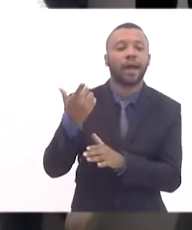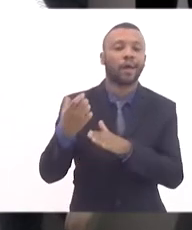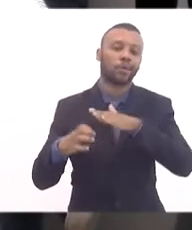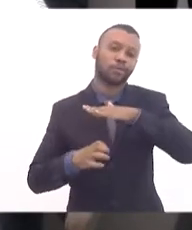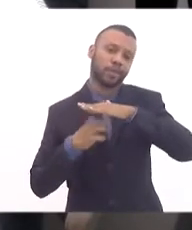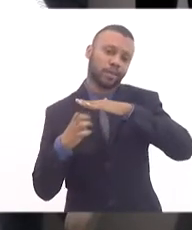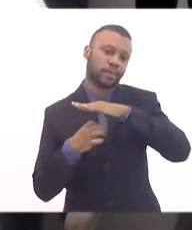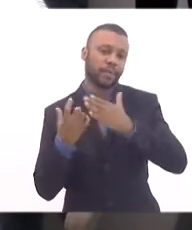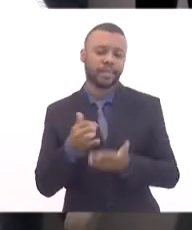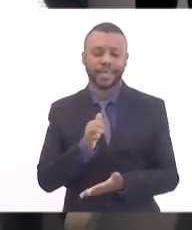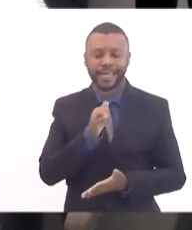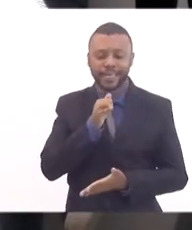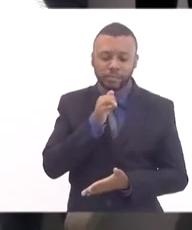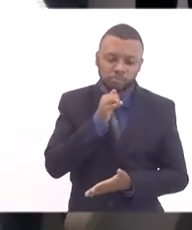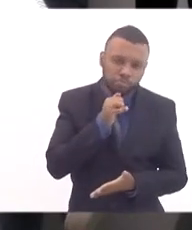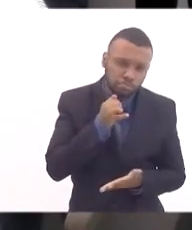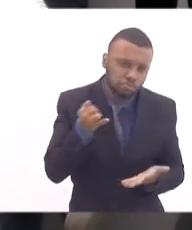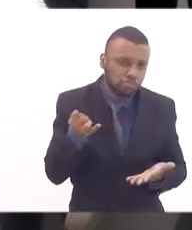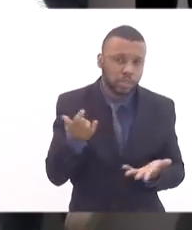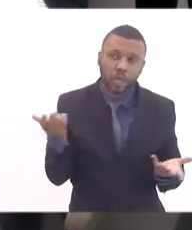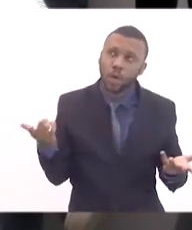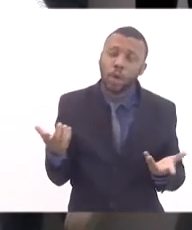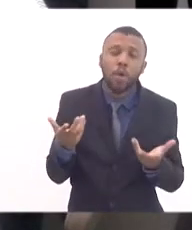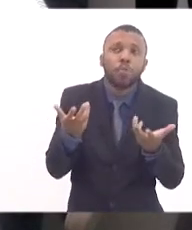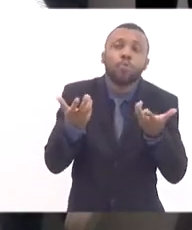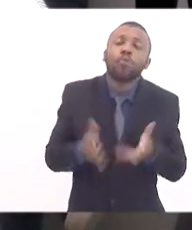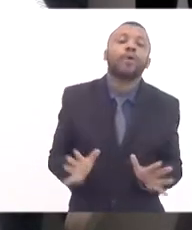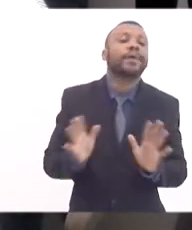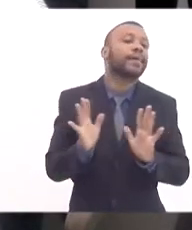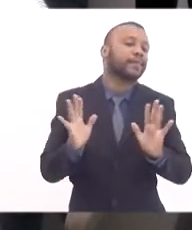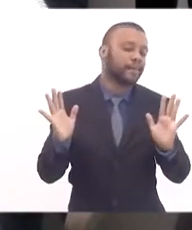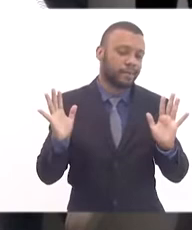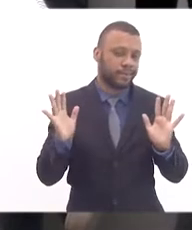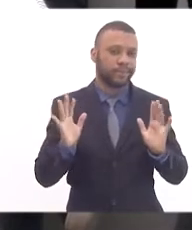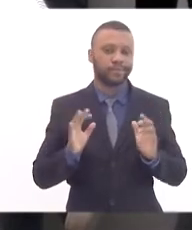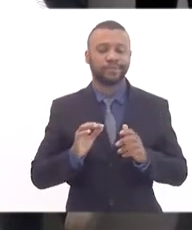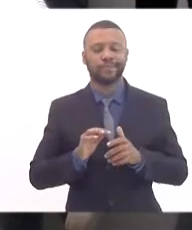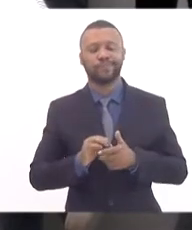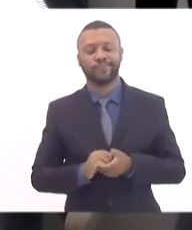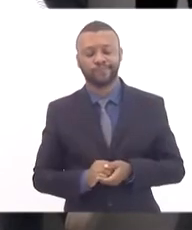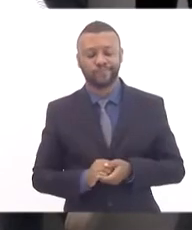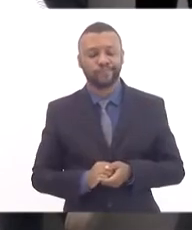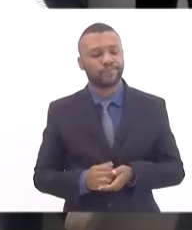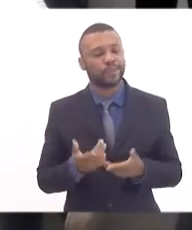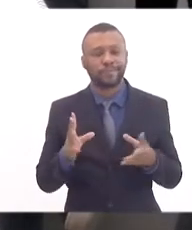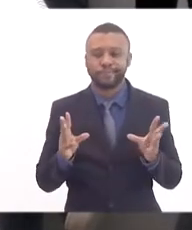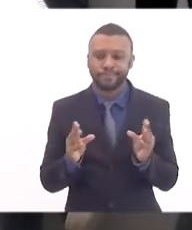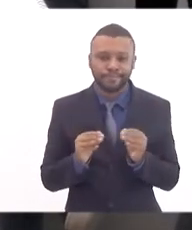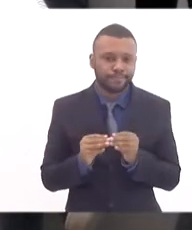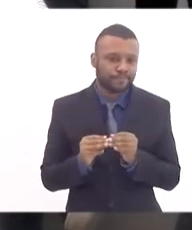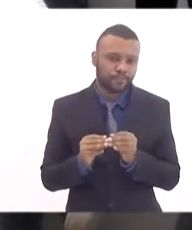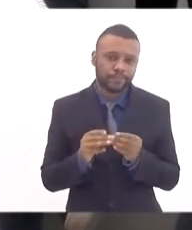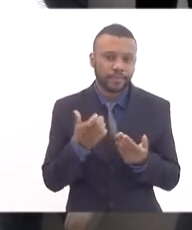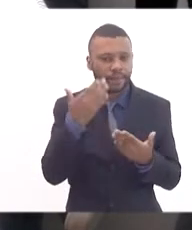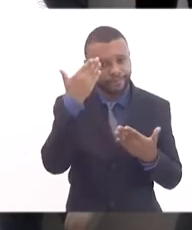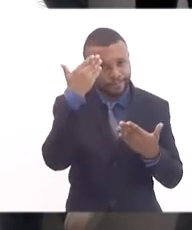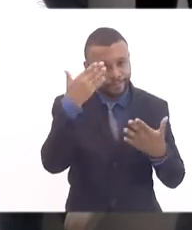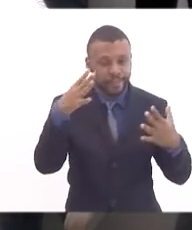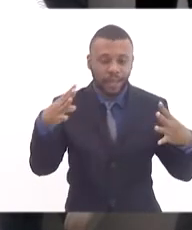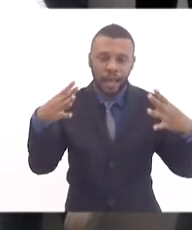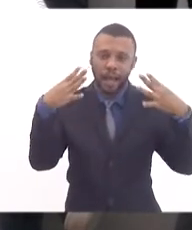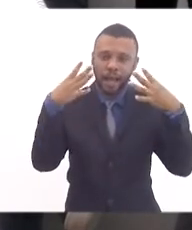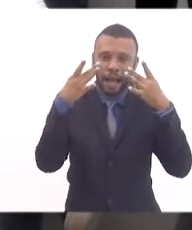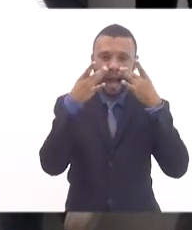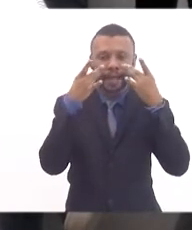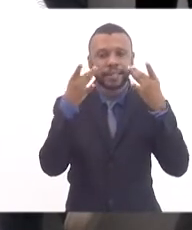infelizmente é não é isso que eu gostaria de estar vendo né então basicamente era isso que queria agradecer a atenção de